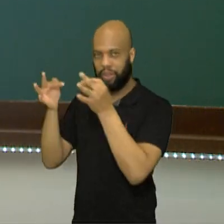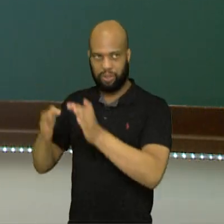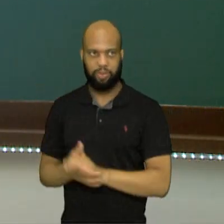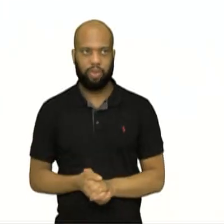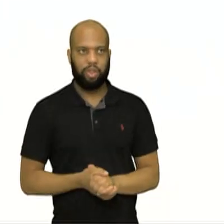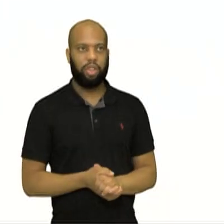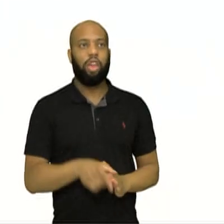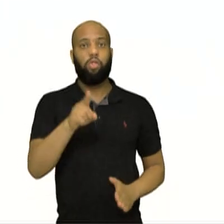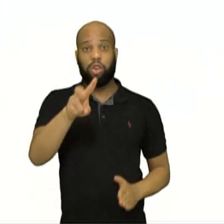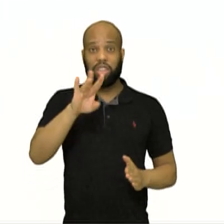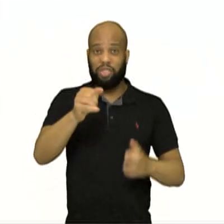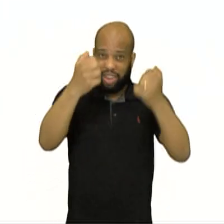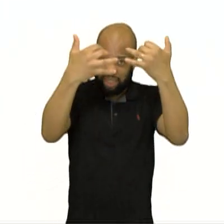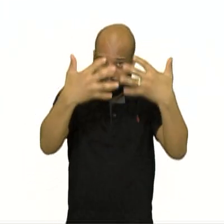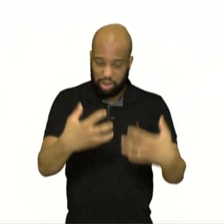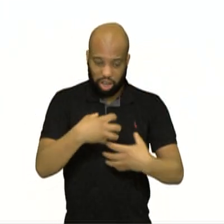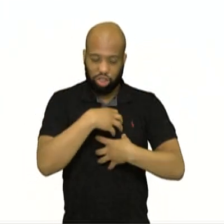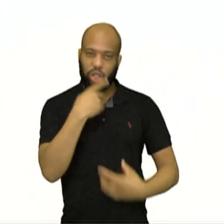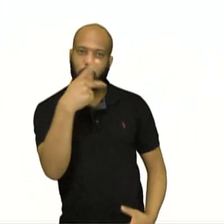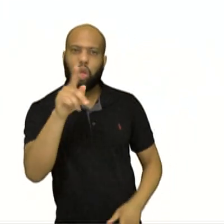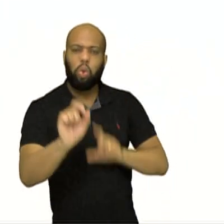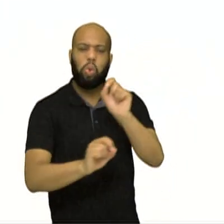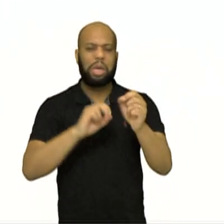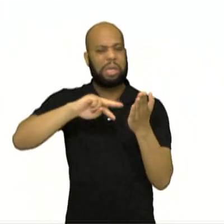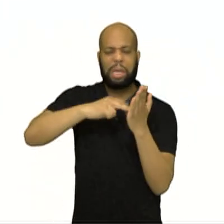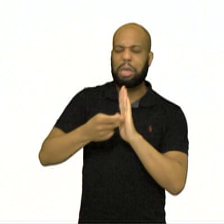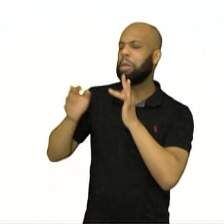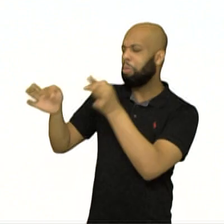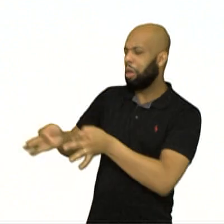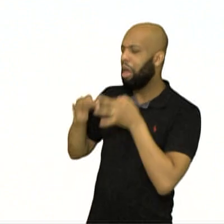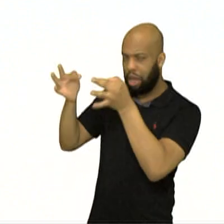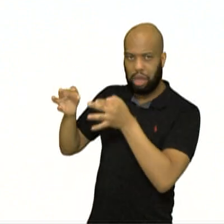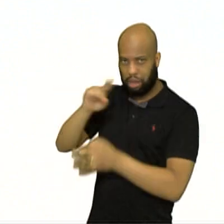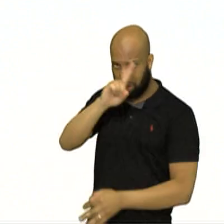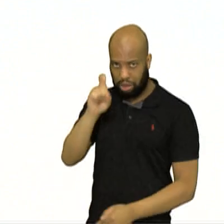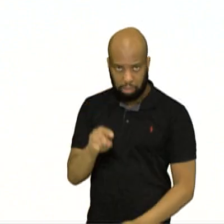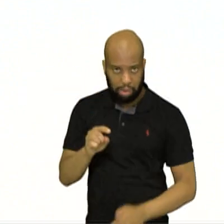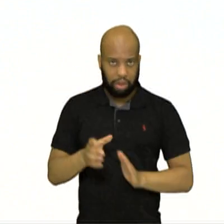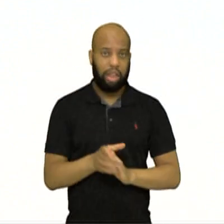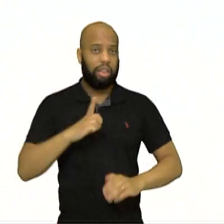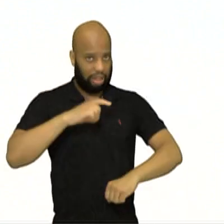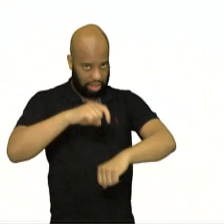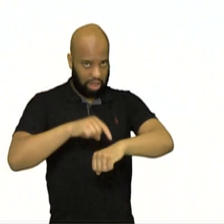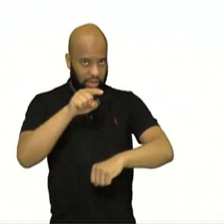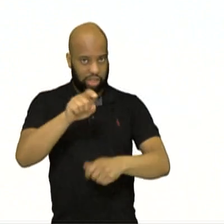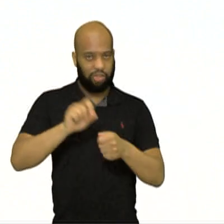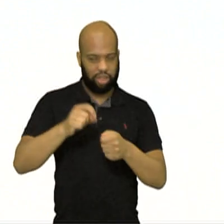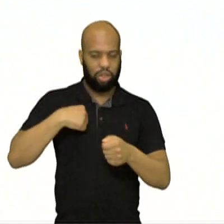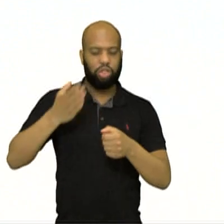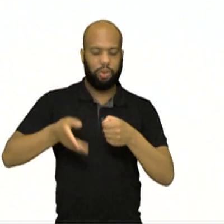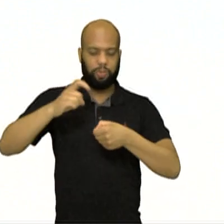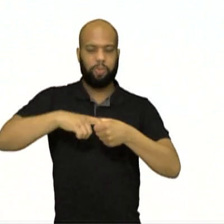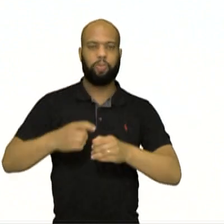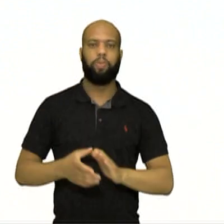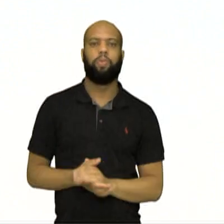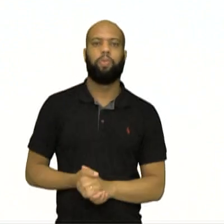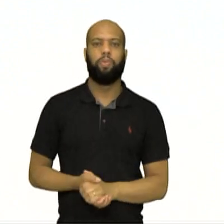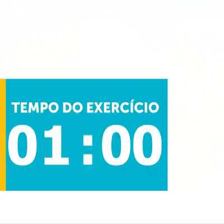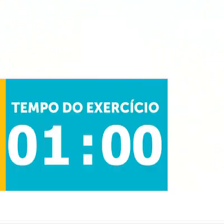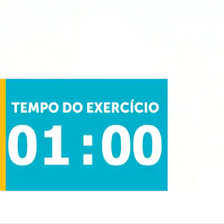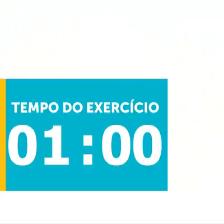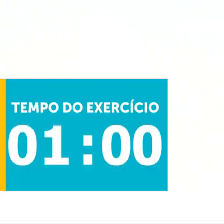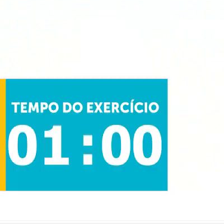Então, defina com suas palavras o que era o tal do feudalismo. O professor vai dar um tempinho para vocês e já voltamos.